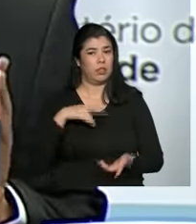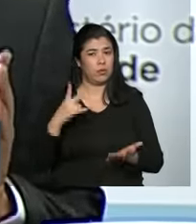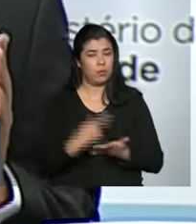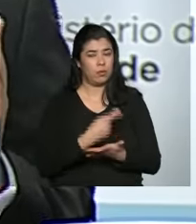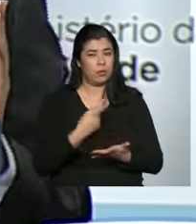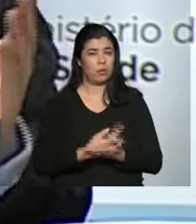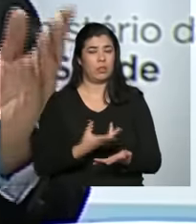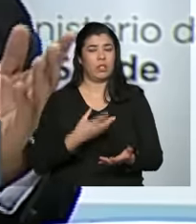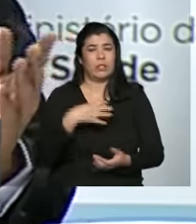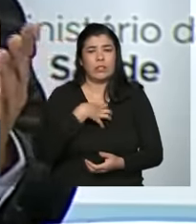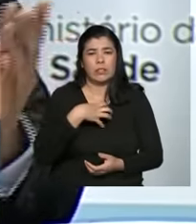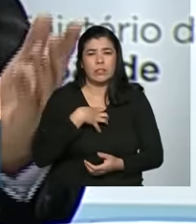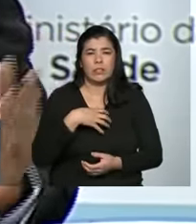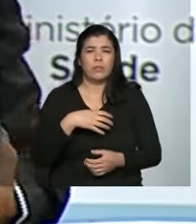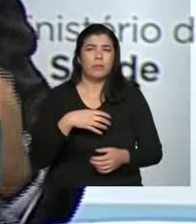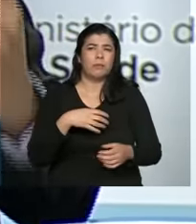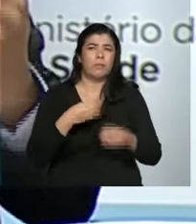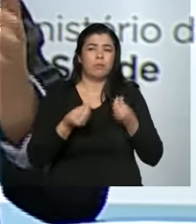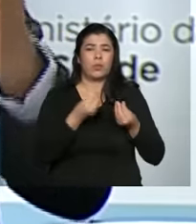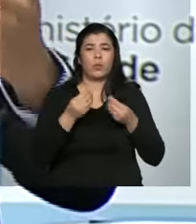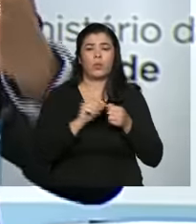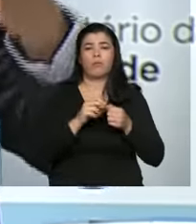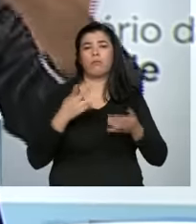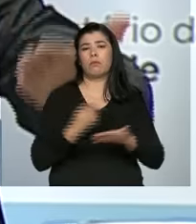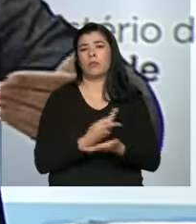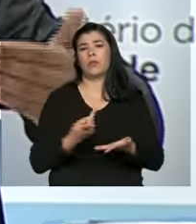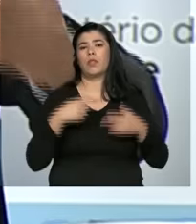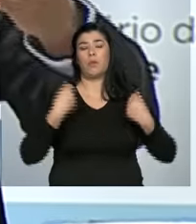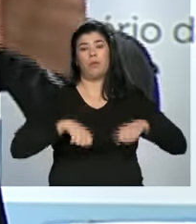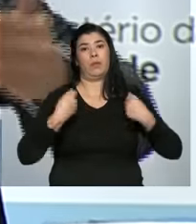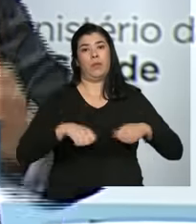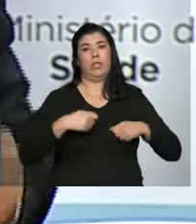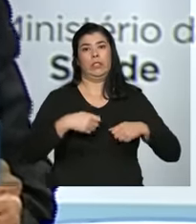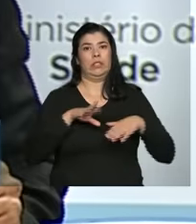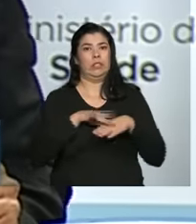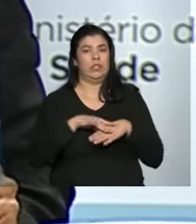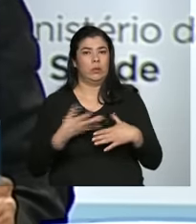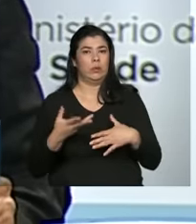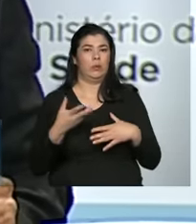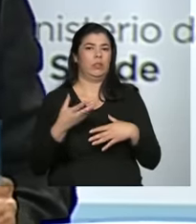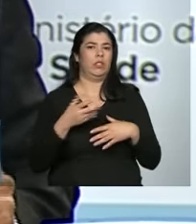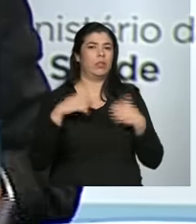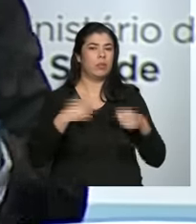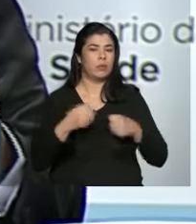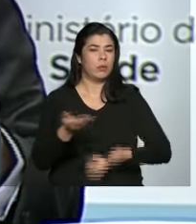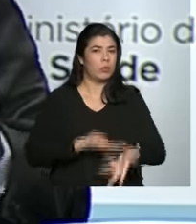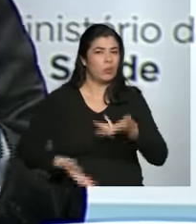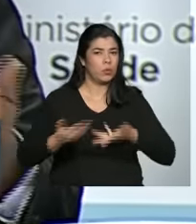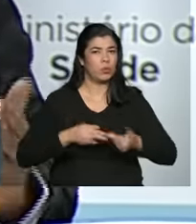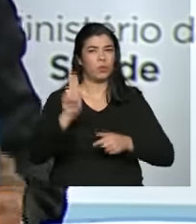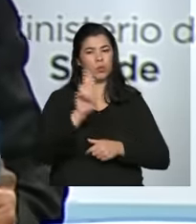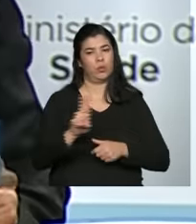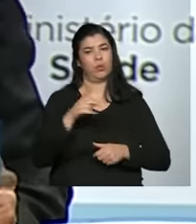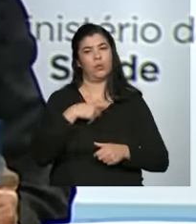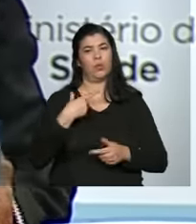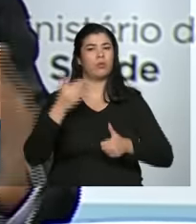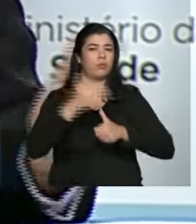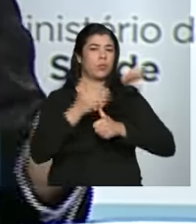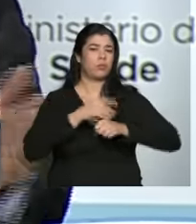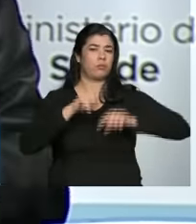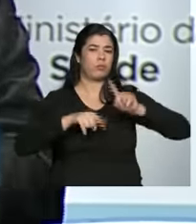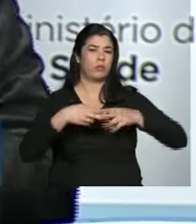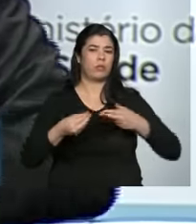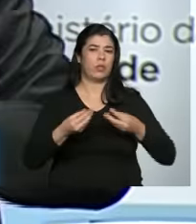fragilidade ainda né que é o momento em que você mais precisa você mais precisa do serviço e você ali acaba sendo